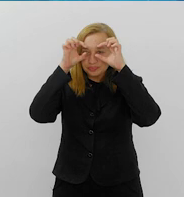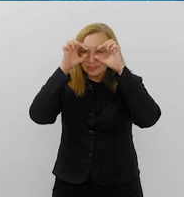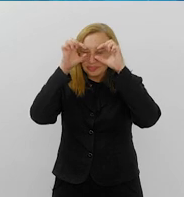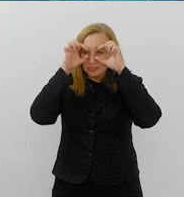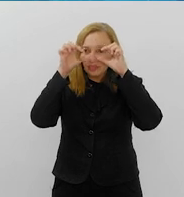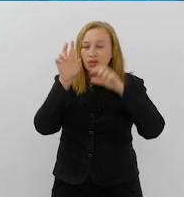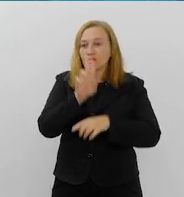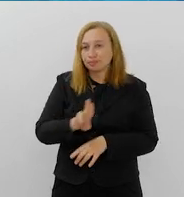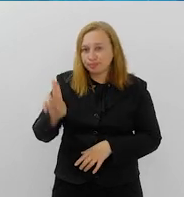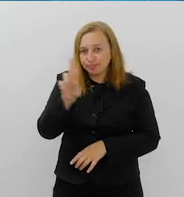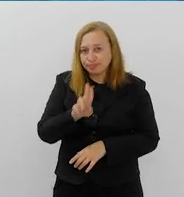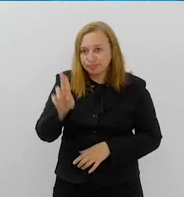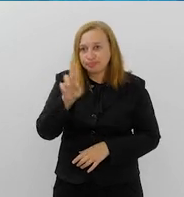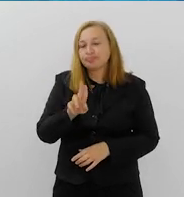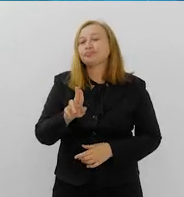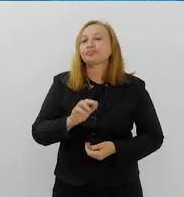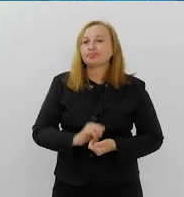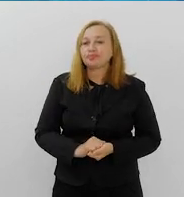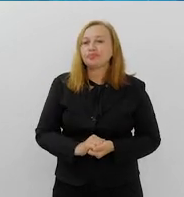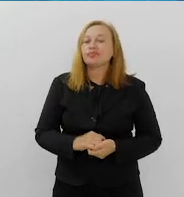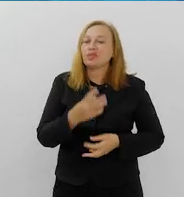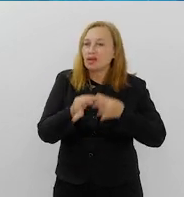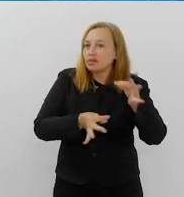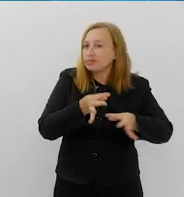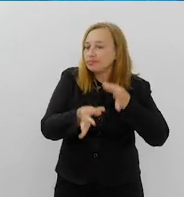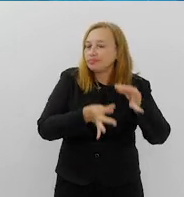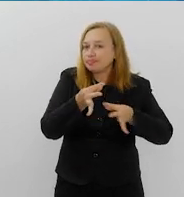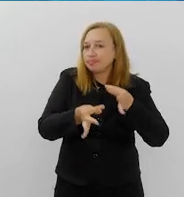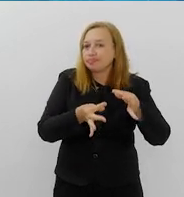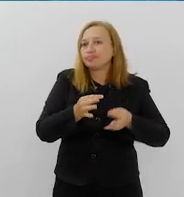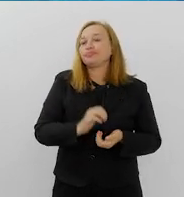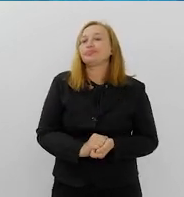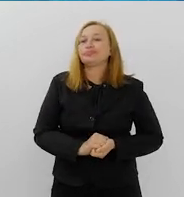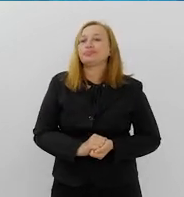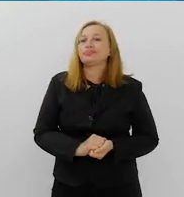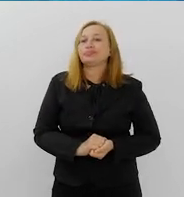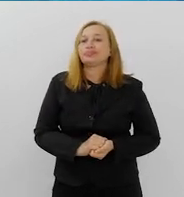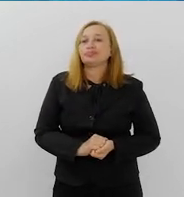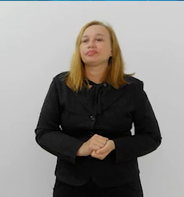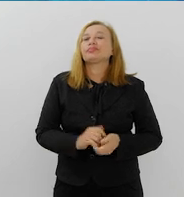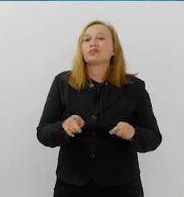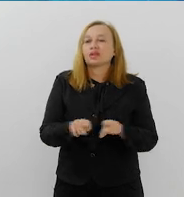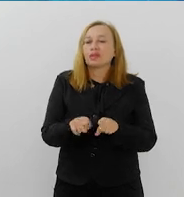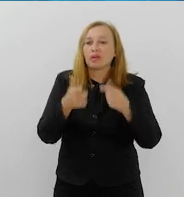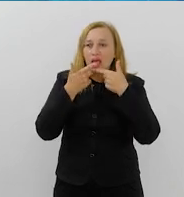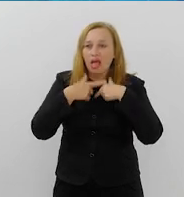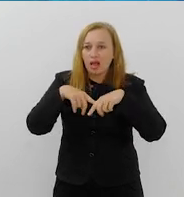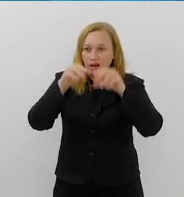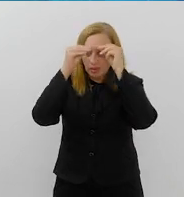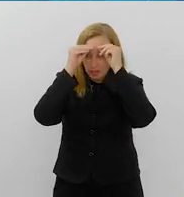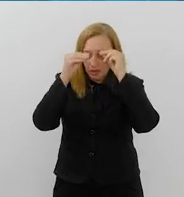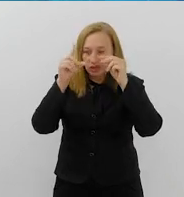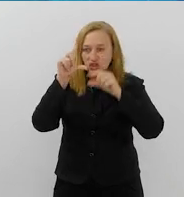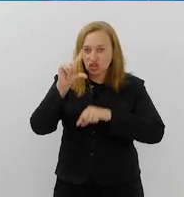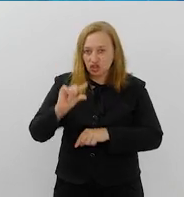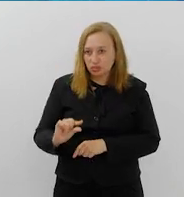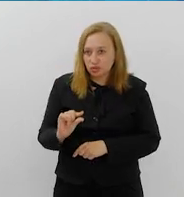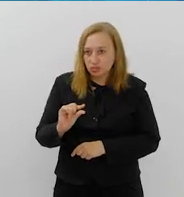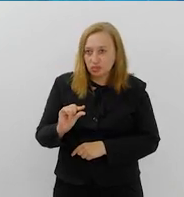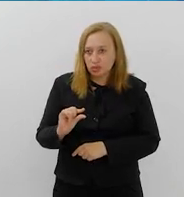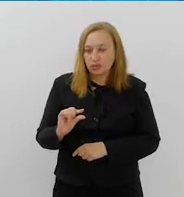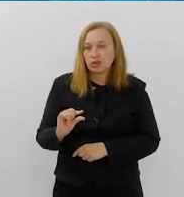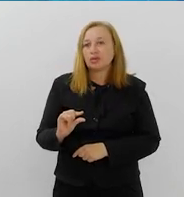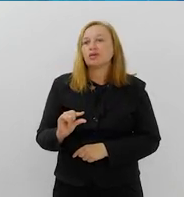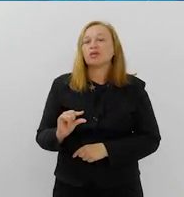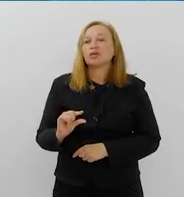de óculos e de tratamentos, né? A questão da linguagem